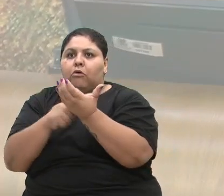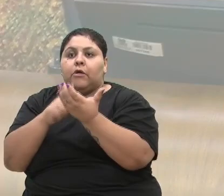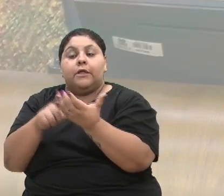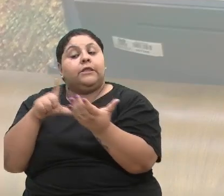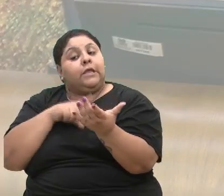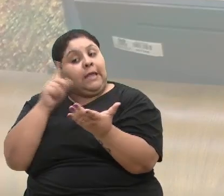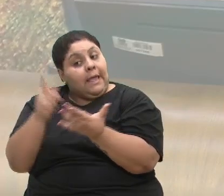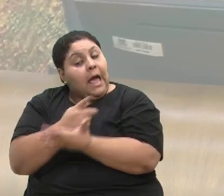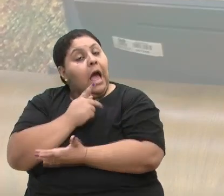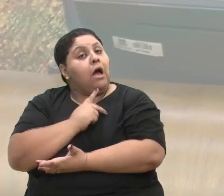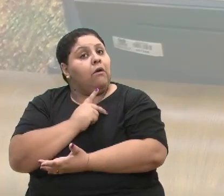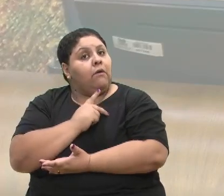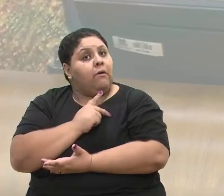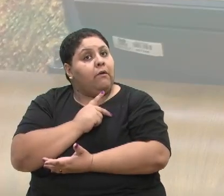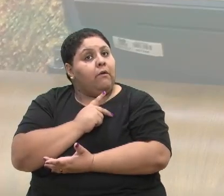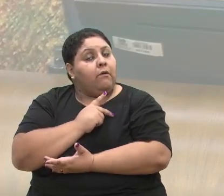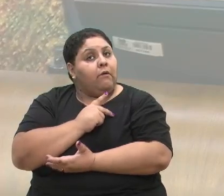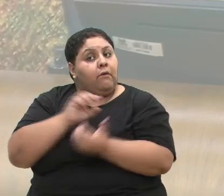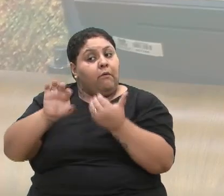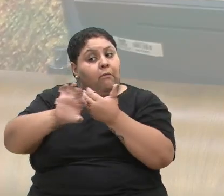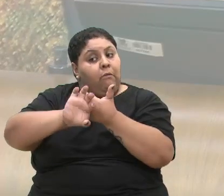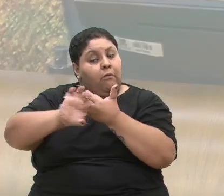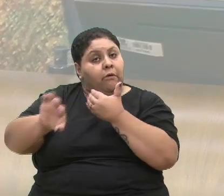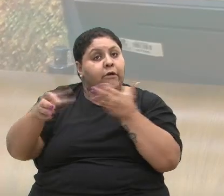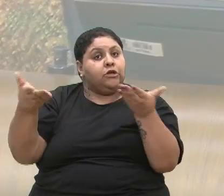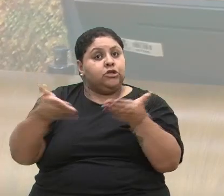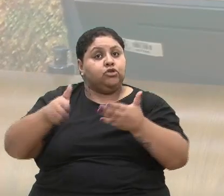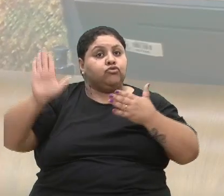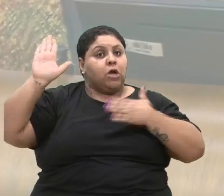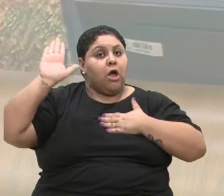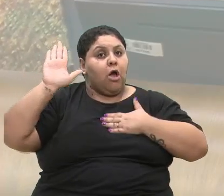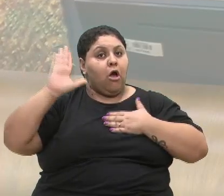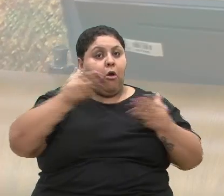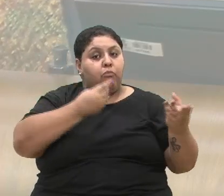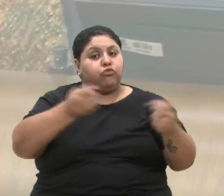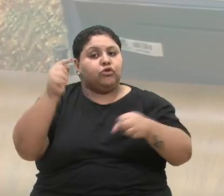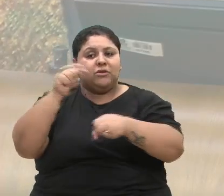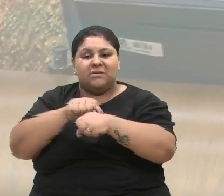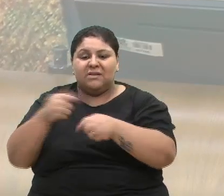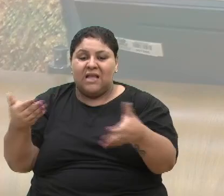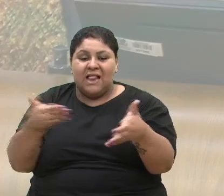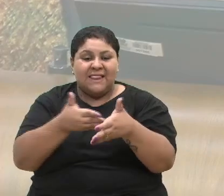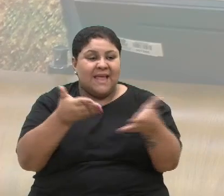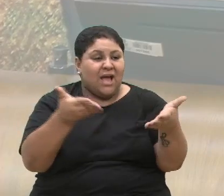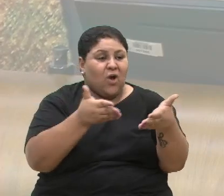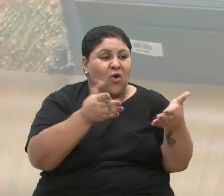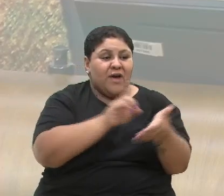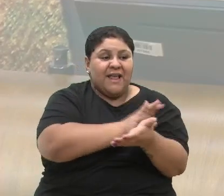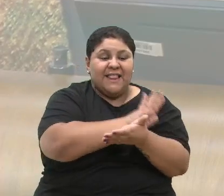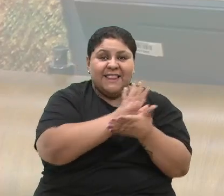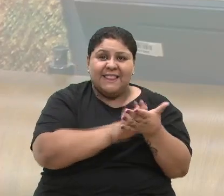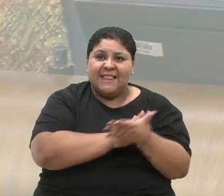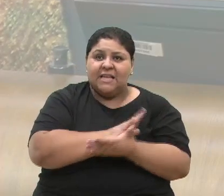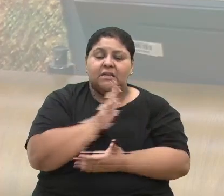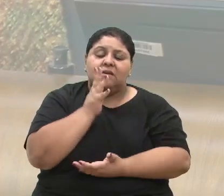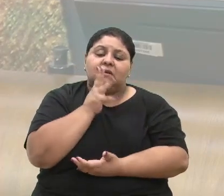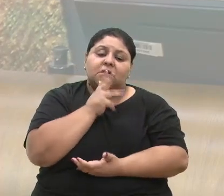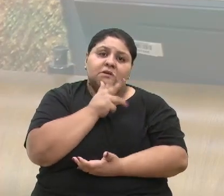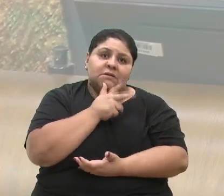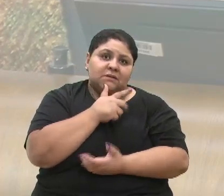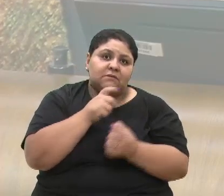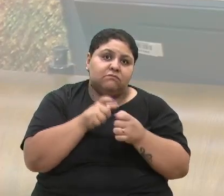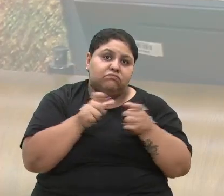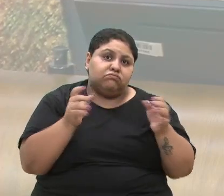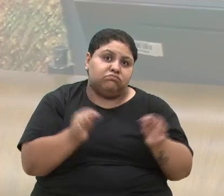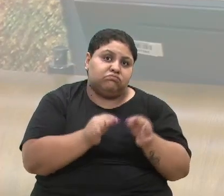errada. Aí a telemedicina já foi prometida há muito tempo. Até agora não foi implantada. Então a demora está muito grande para a tecnologia